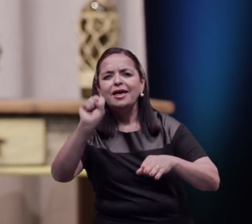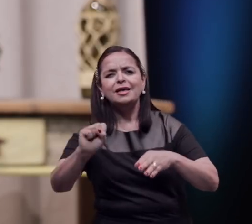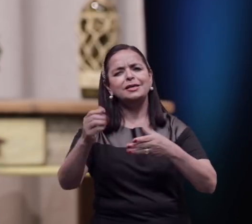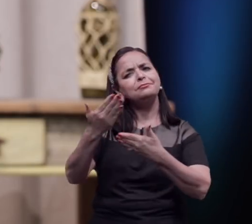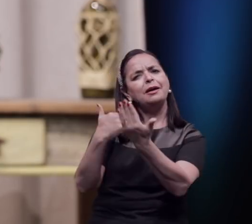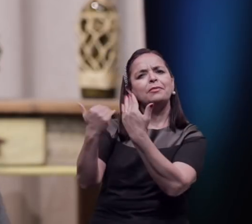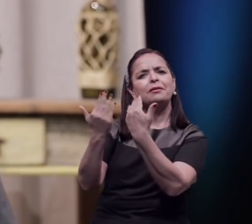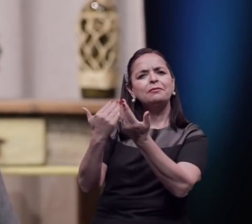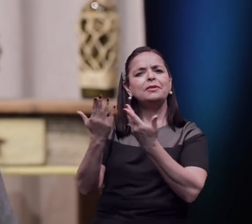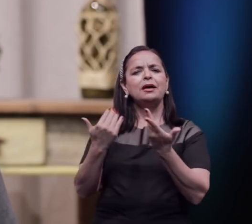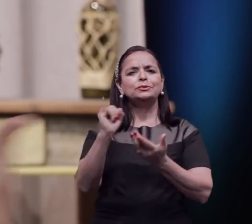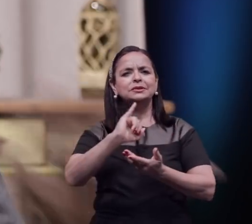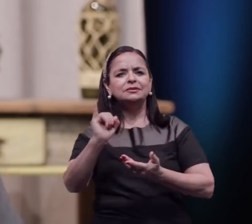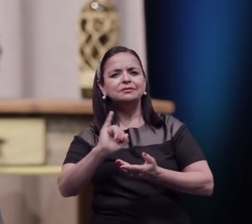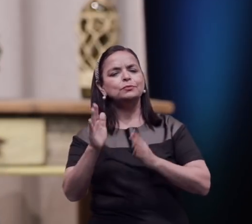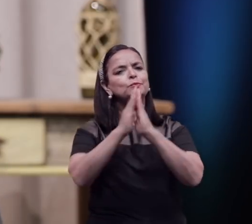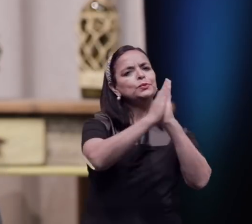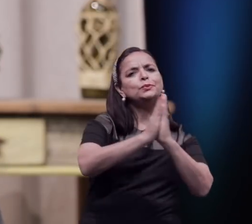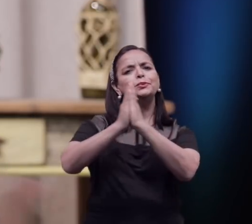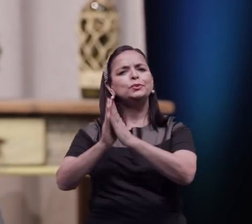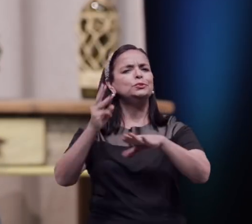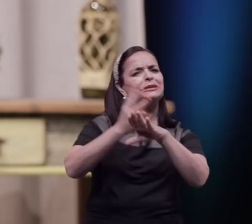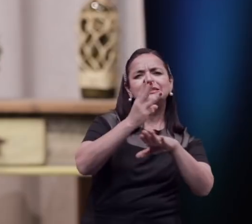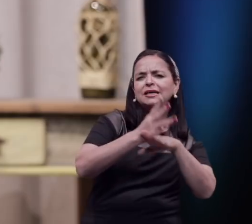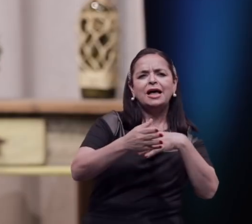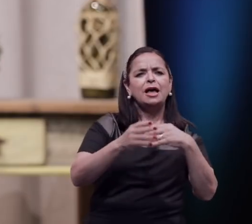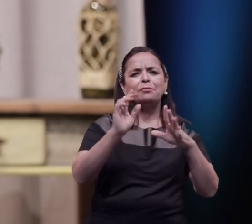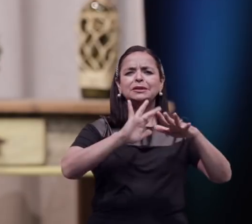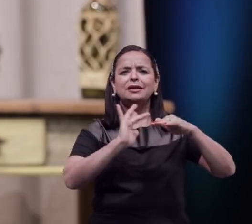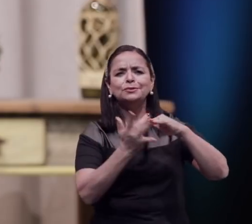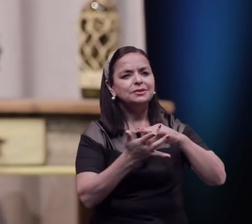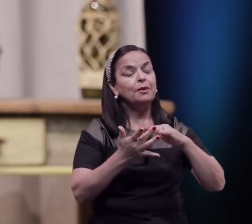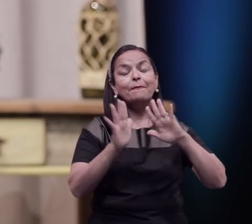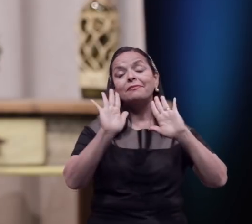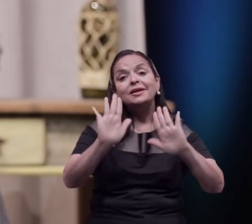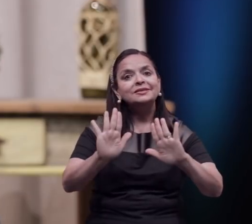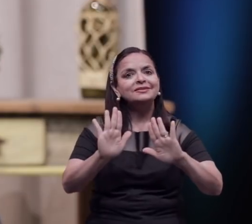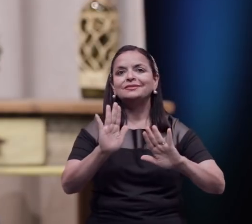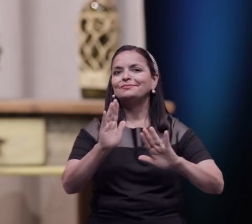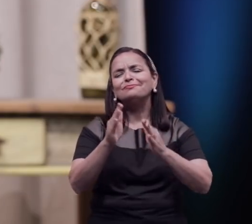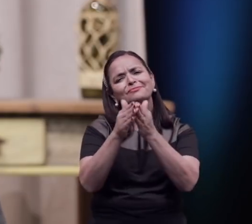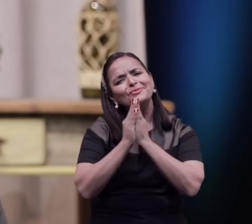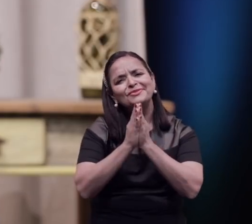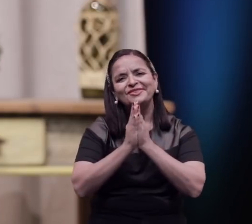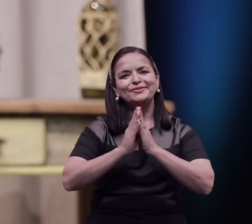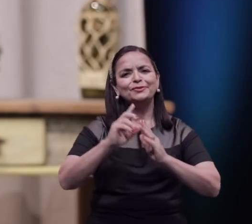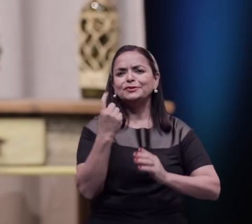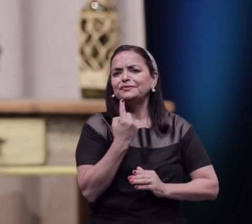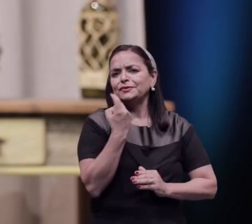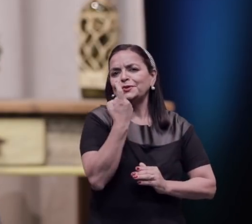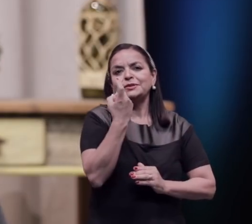bíblica, conversando com irmãos, orando uns pelos outros, seja no zap, na rede social, mas por